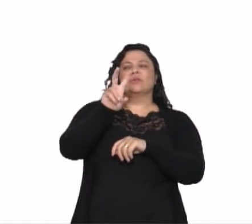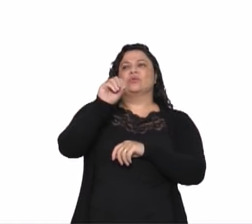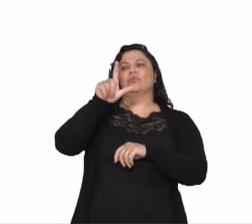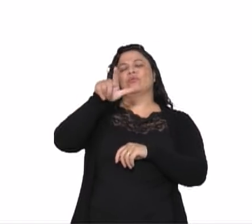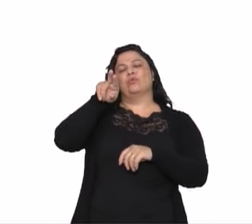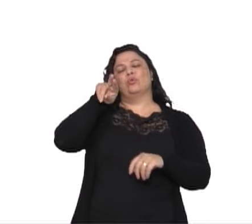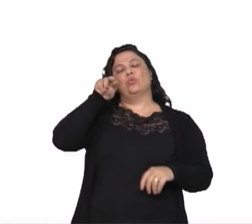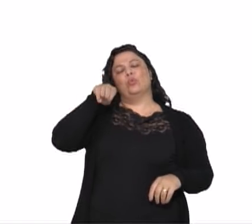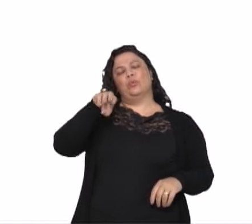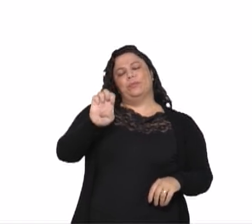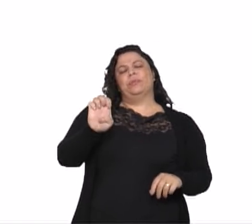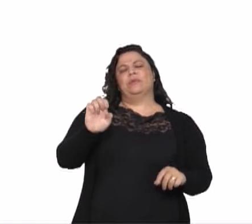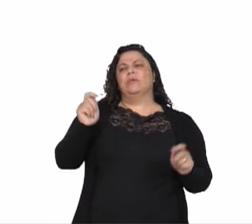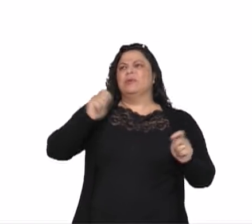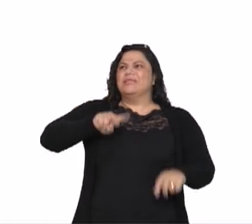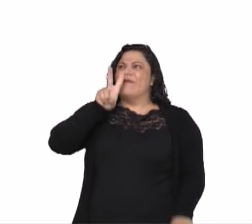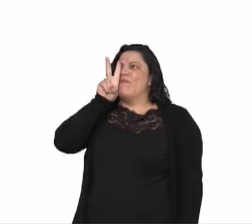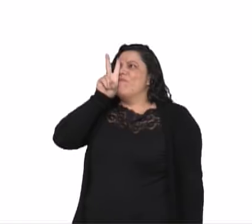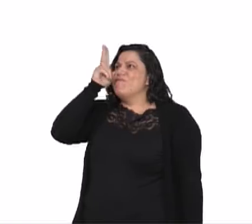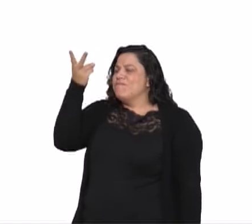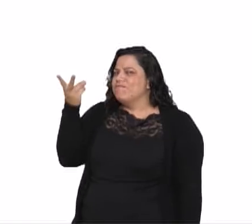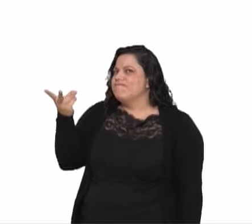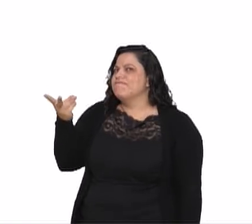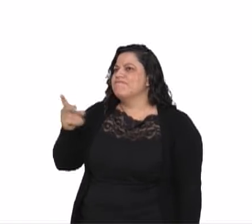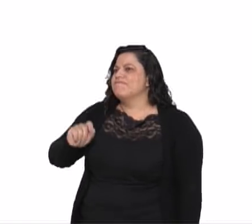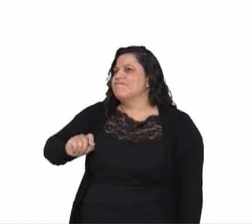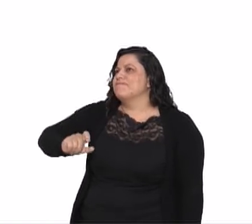mais forte ou mais fraca. Bom,